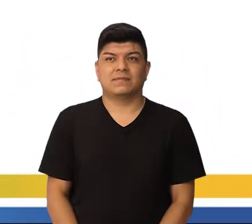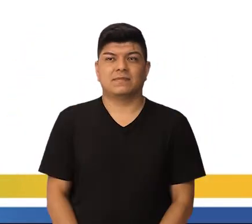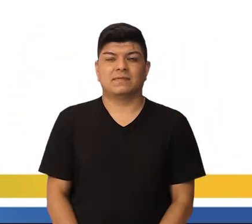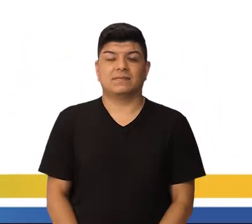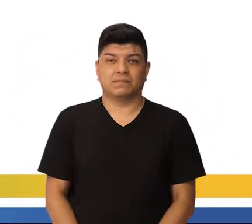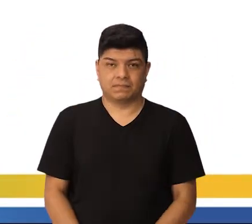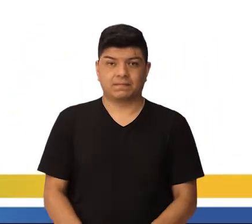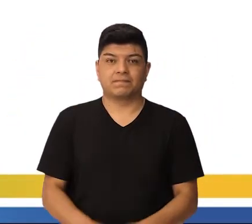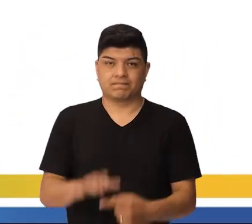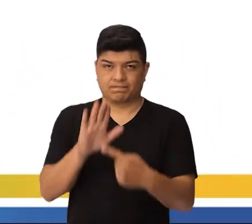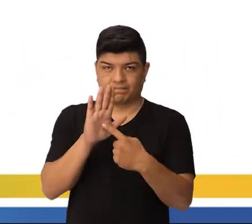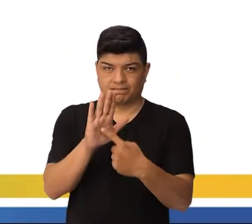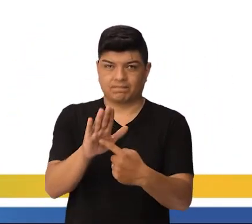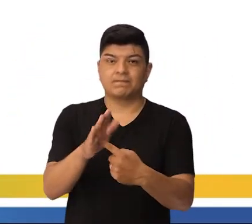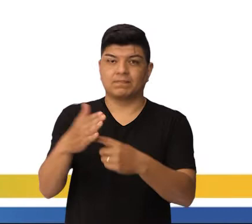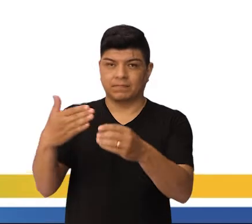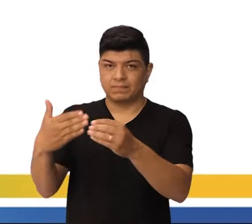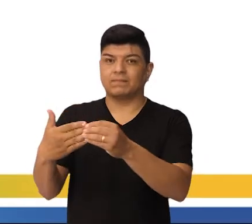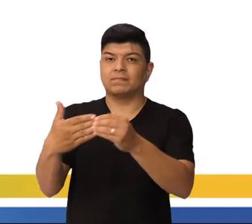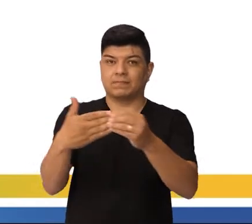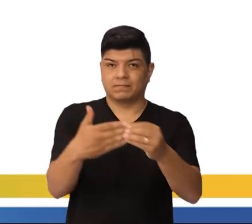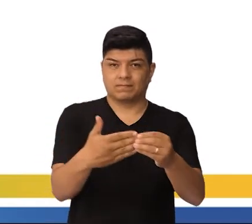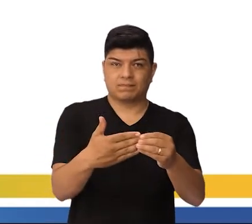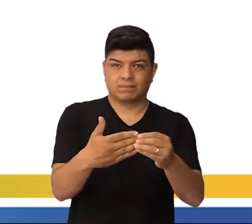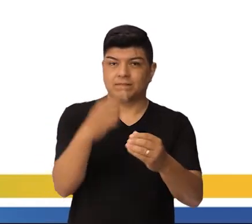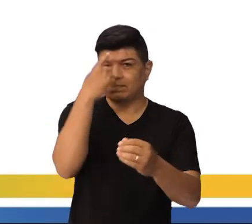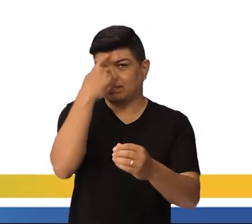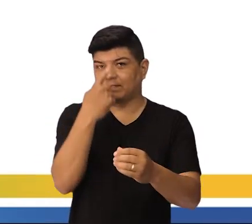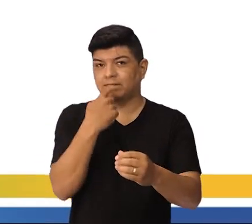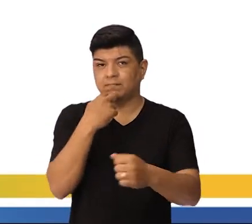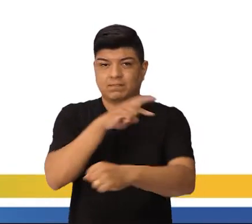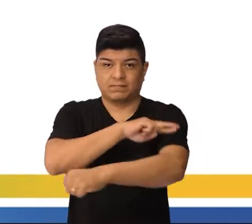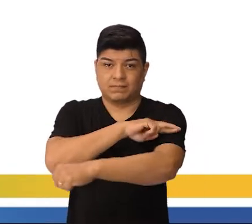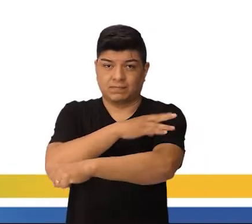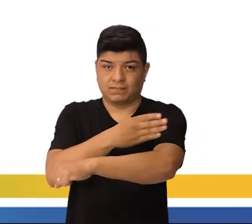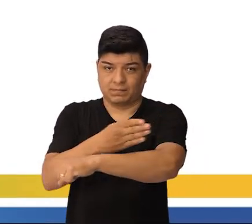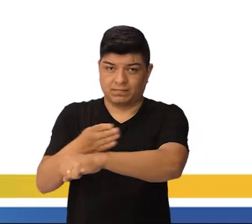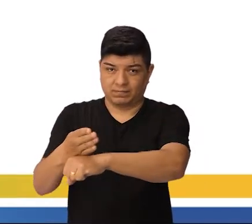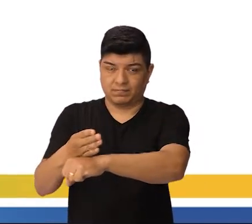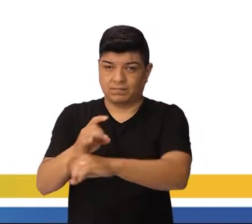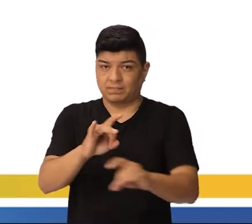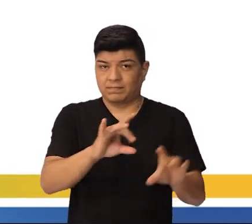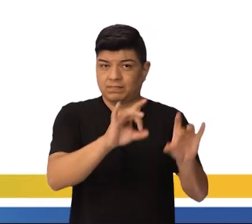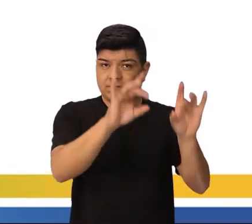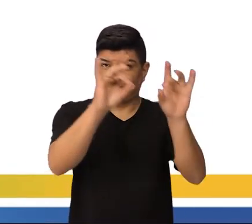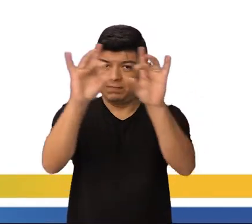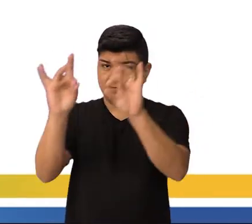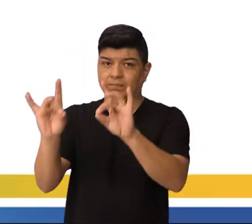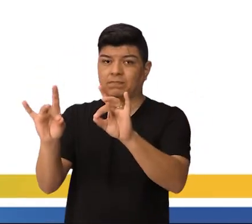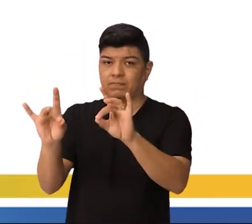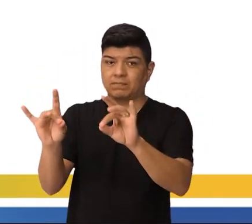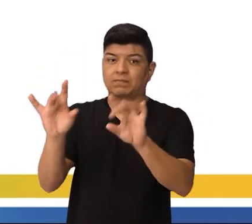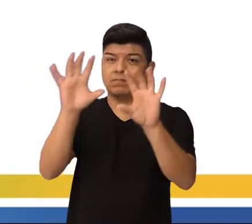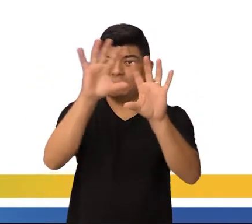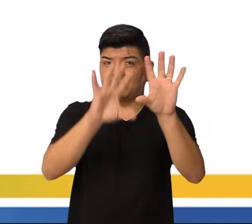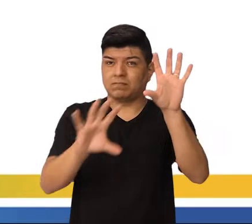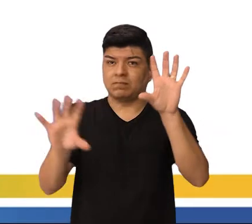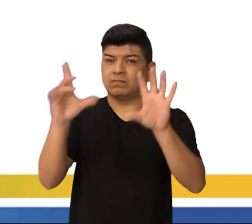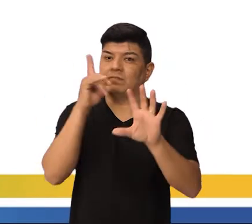E aí eu trouxe para vocês uma ilustração de Rio Branco, caso específico, sobre a umidade do